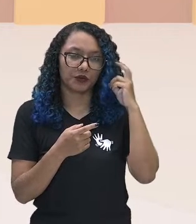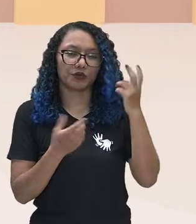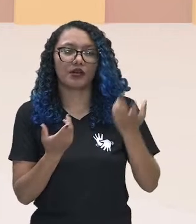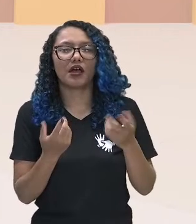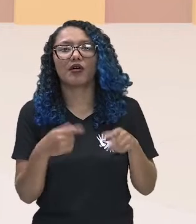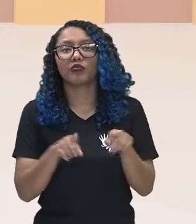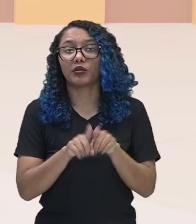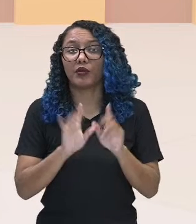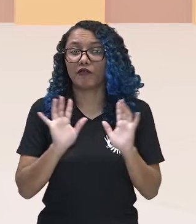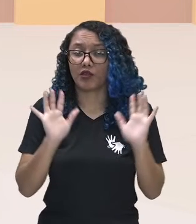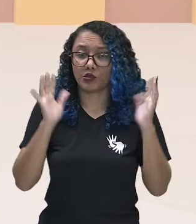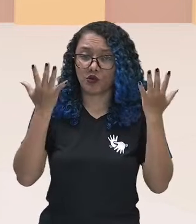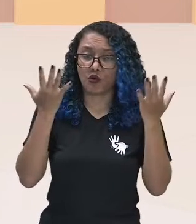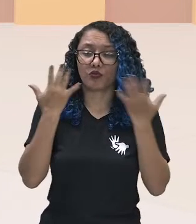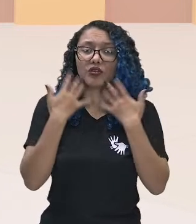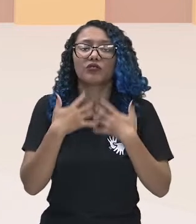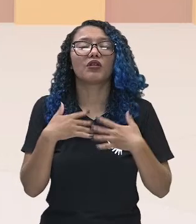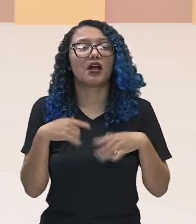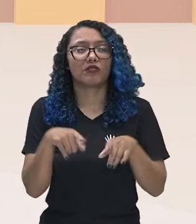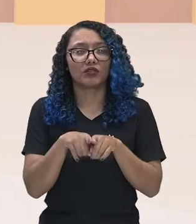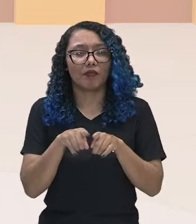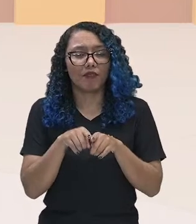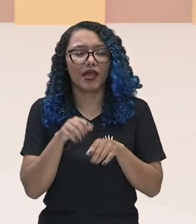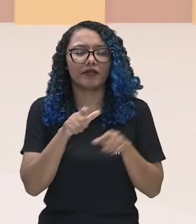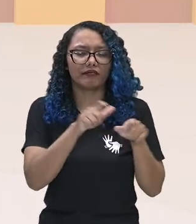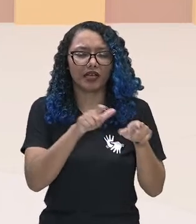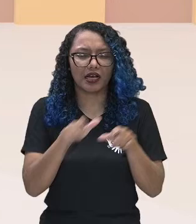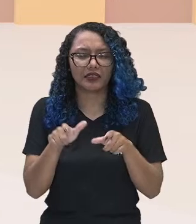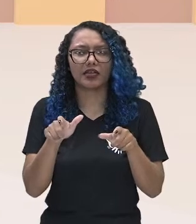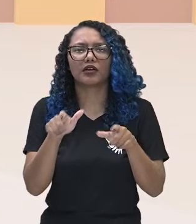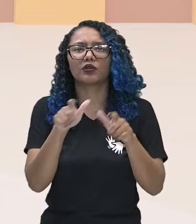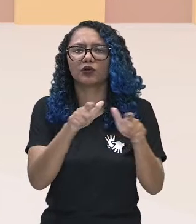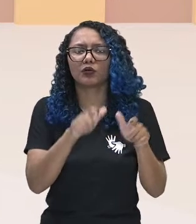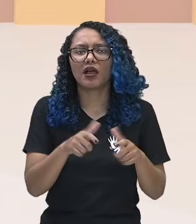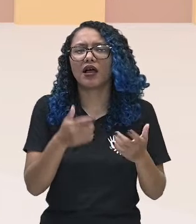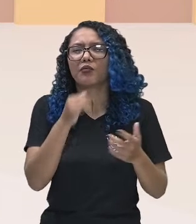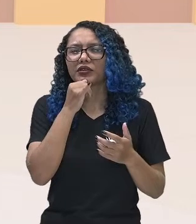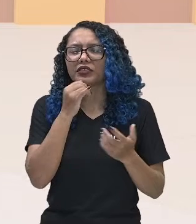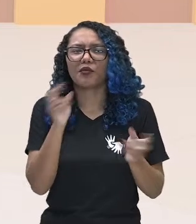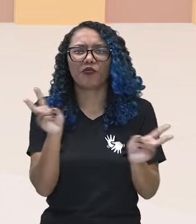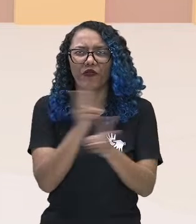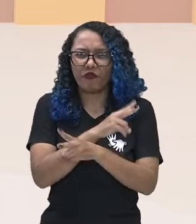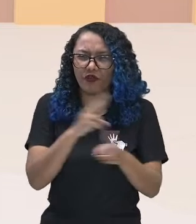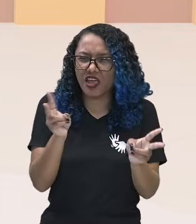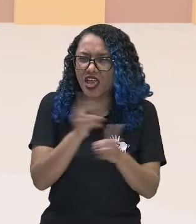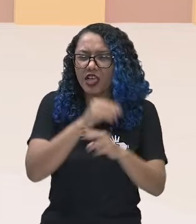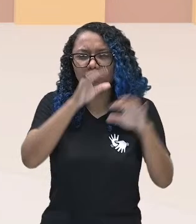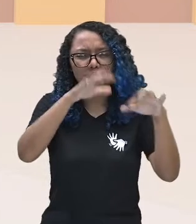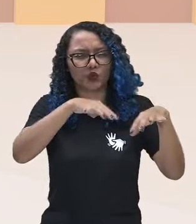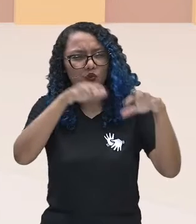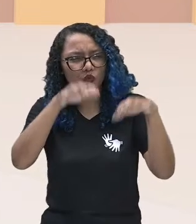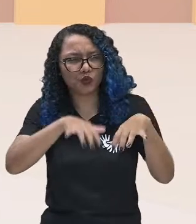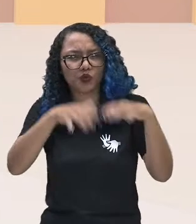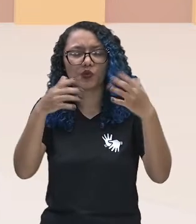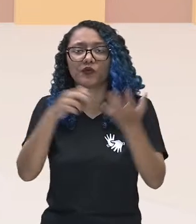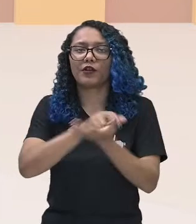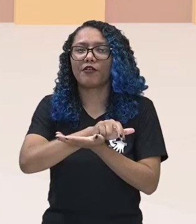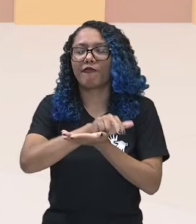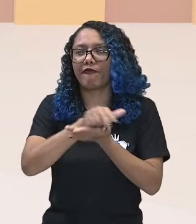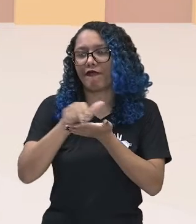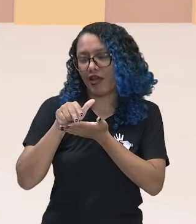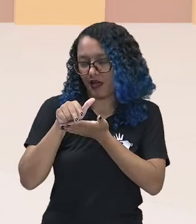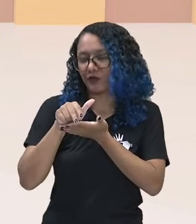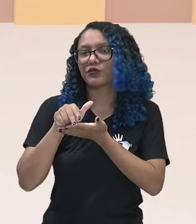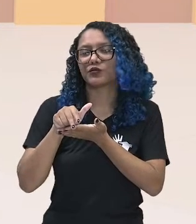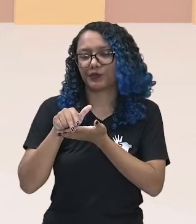ocorrer em cada local, como as chuvas, os ventos, entre outros fenômenos da